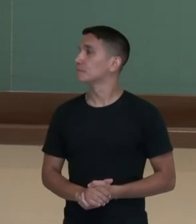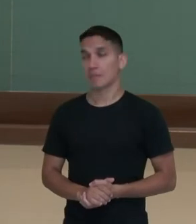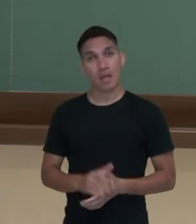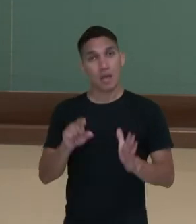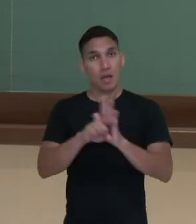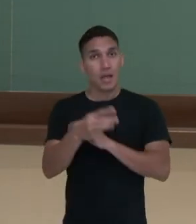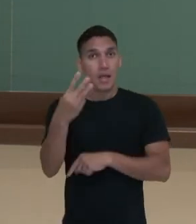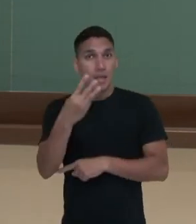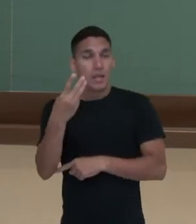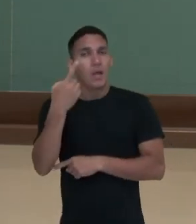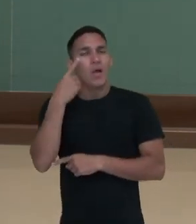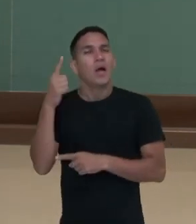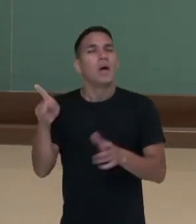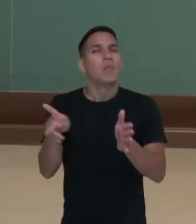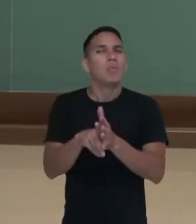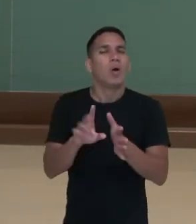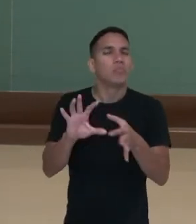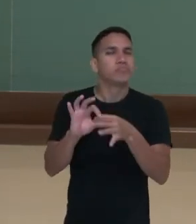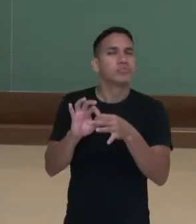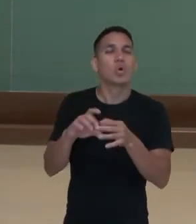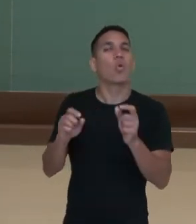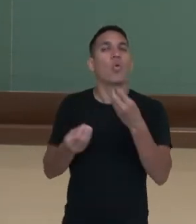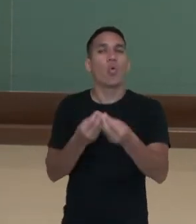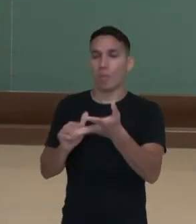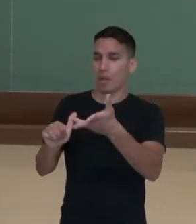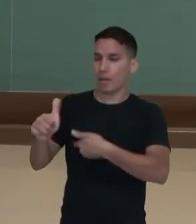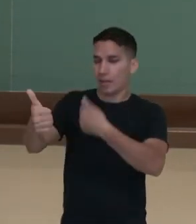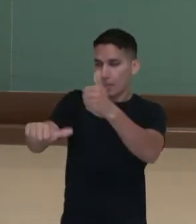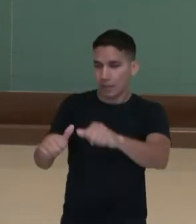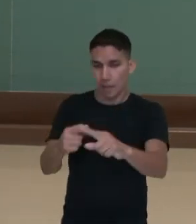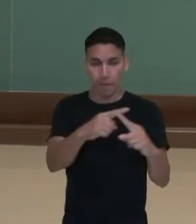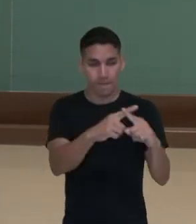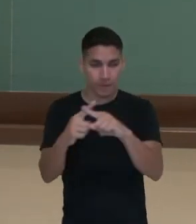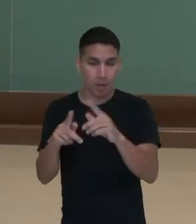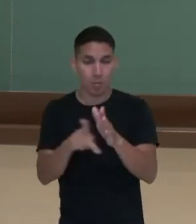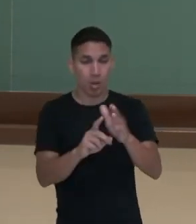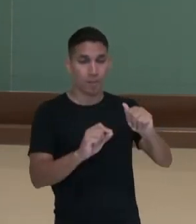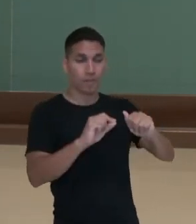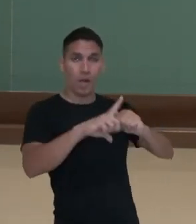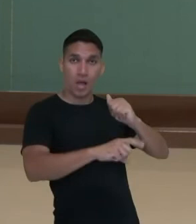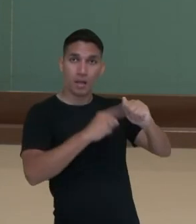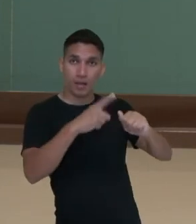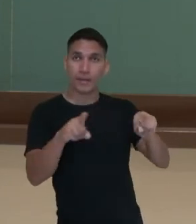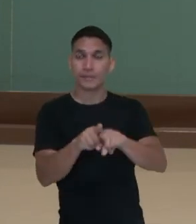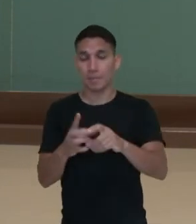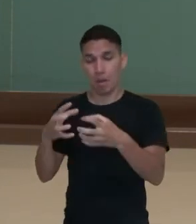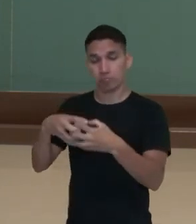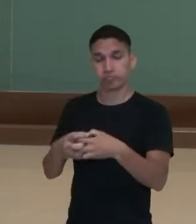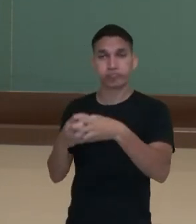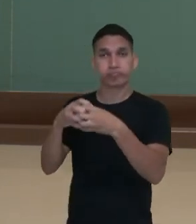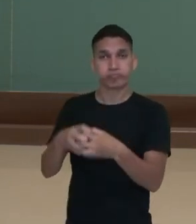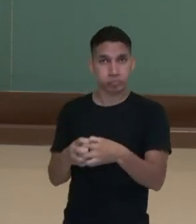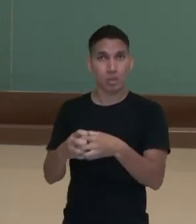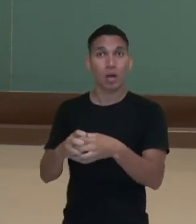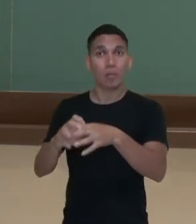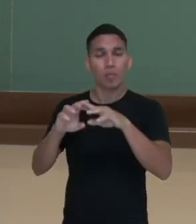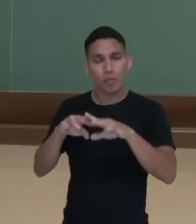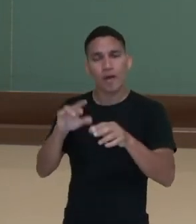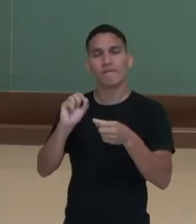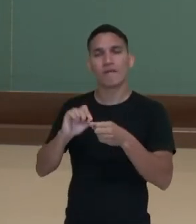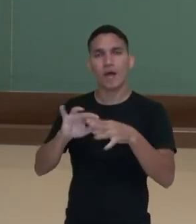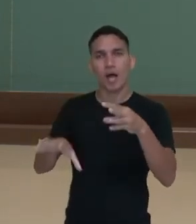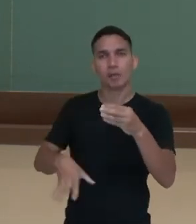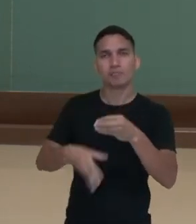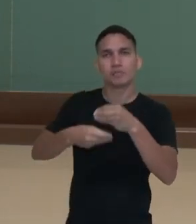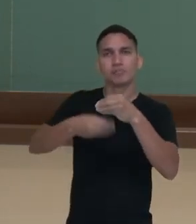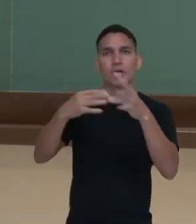3. Realizar para cada elemento químico a multiplicação entre os números de átomos e a massa atômica e efetuar a adição dos valores